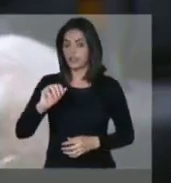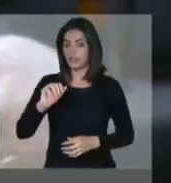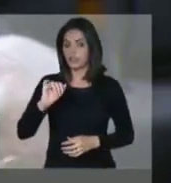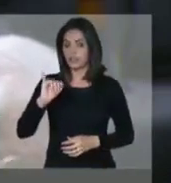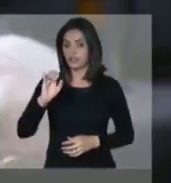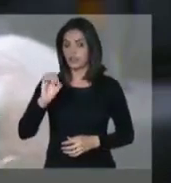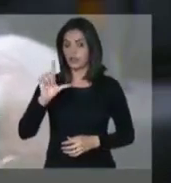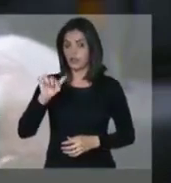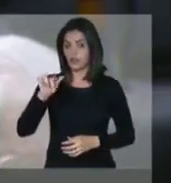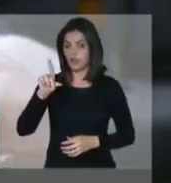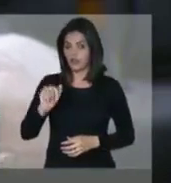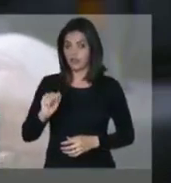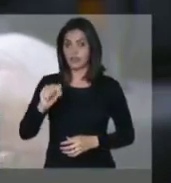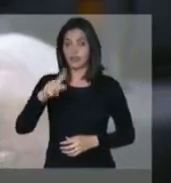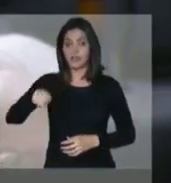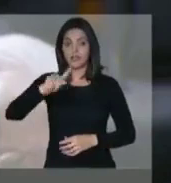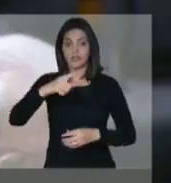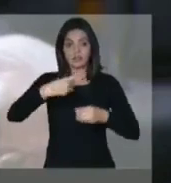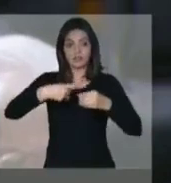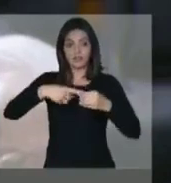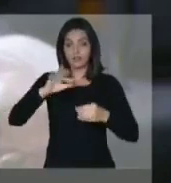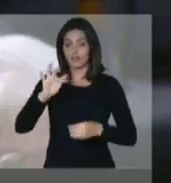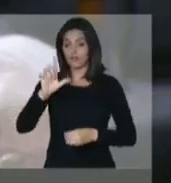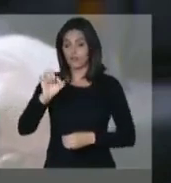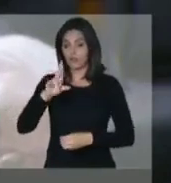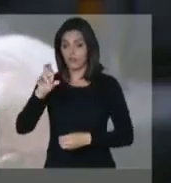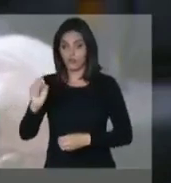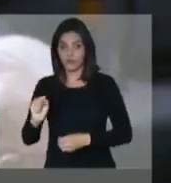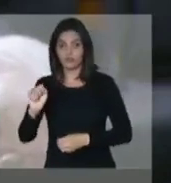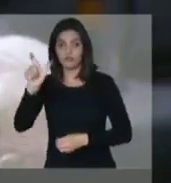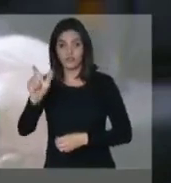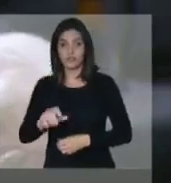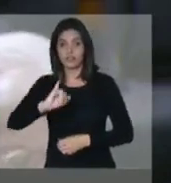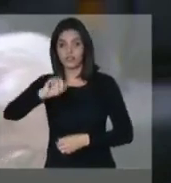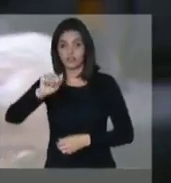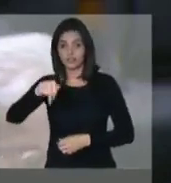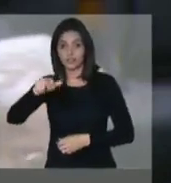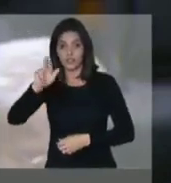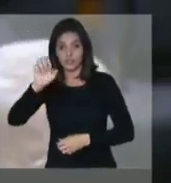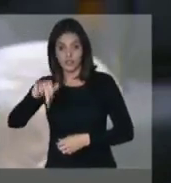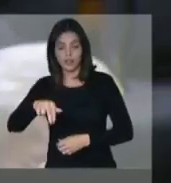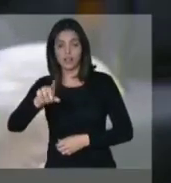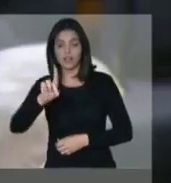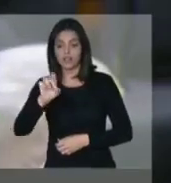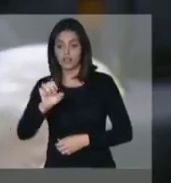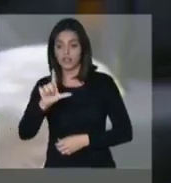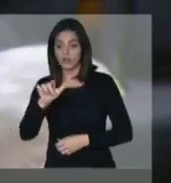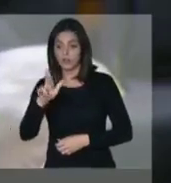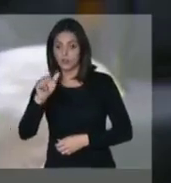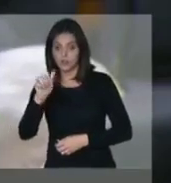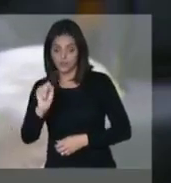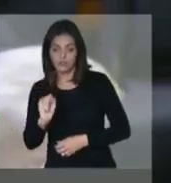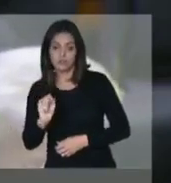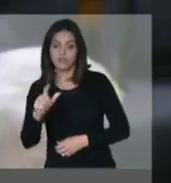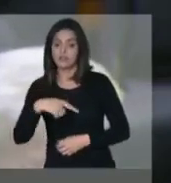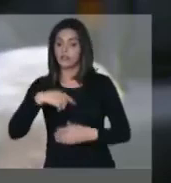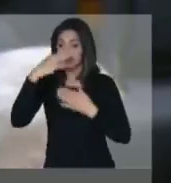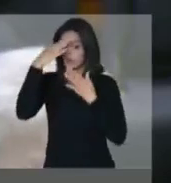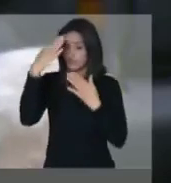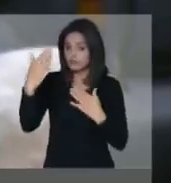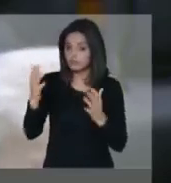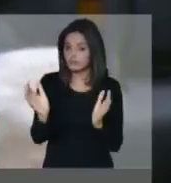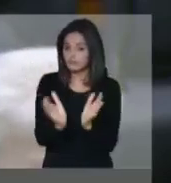na cidade de Flores, fruto da iniciativa da vereadora Jeane de Lucas. Eu quero agradecer às duas câmaras de vereadores